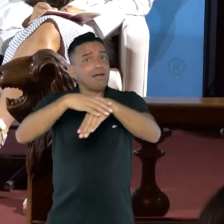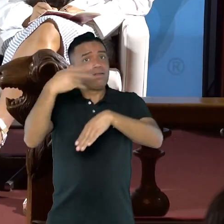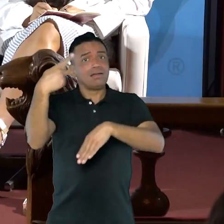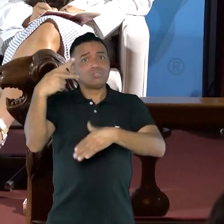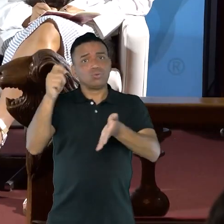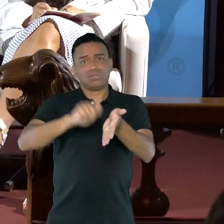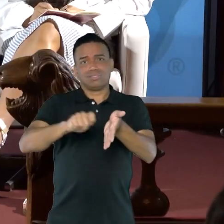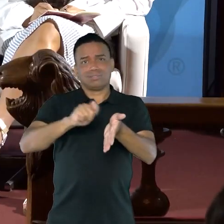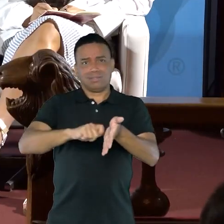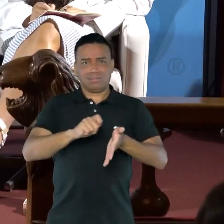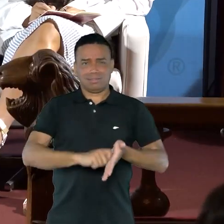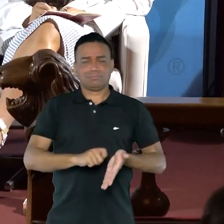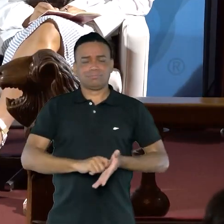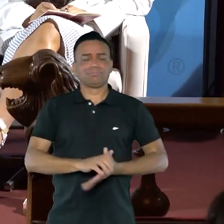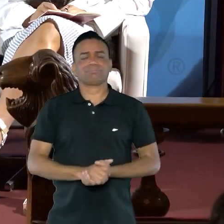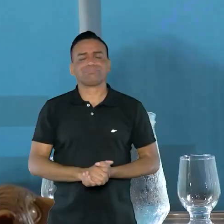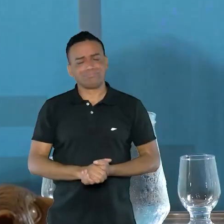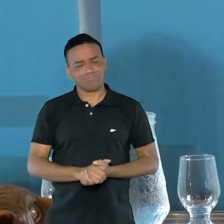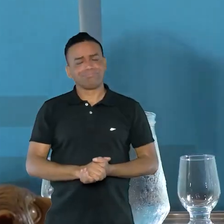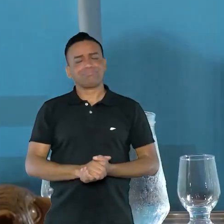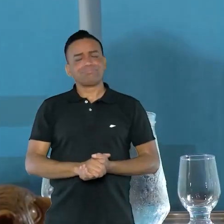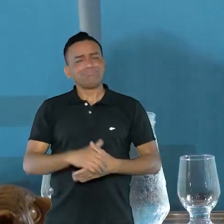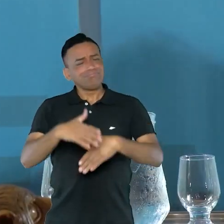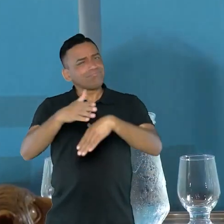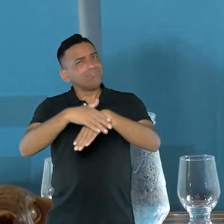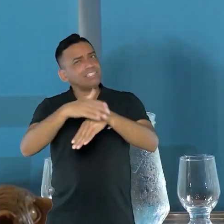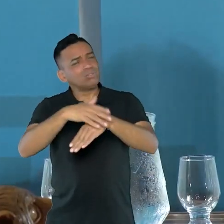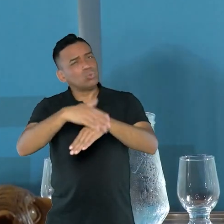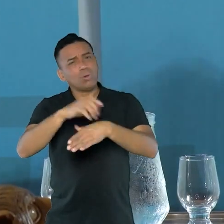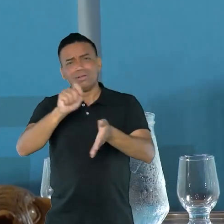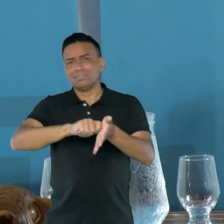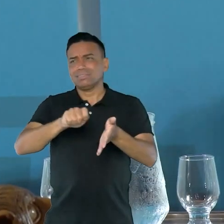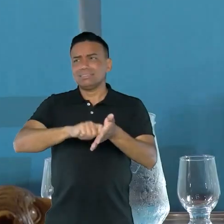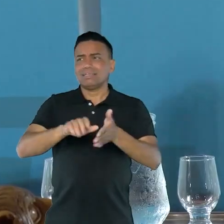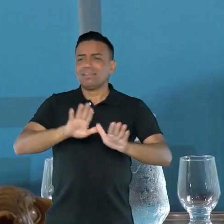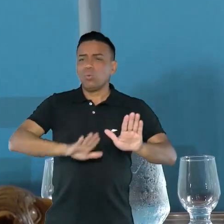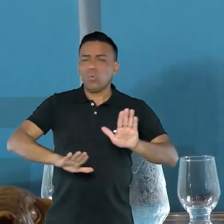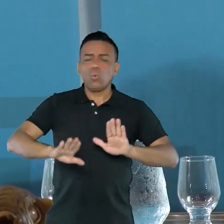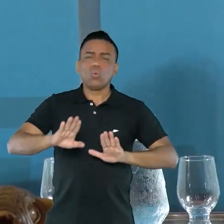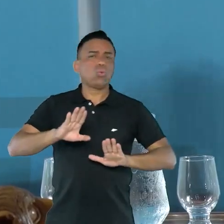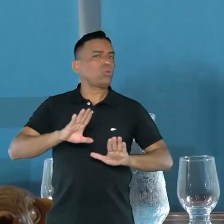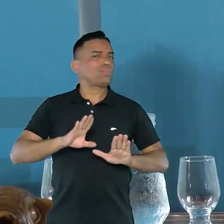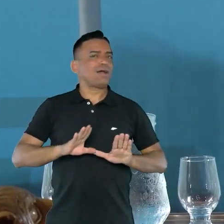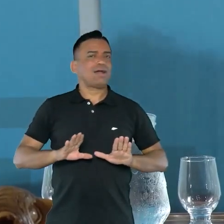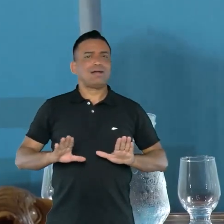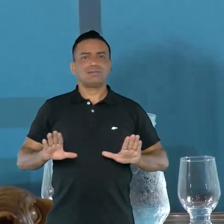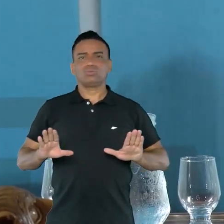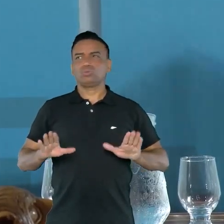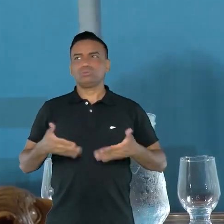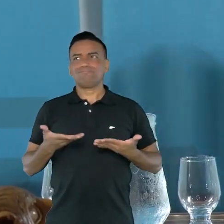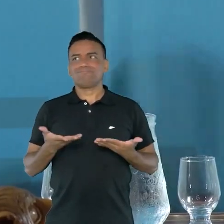que na sua escrita há um cuidado muito grande em